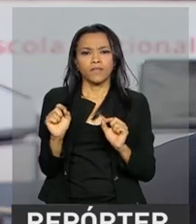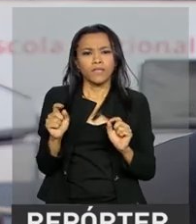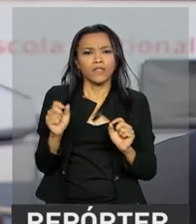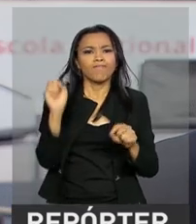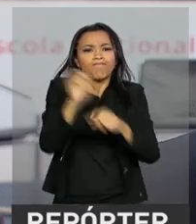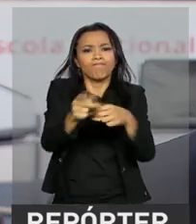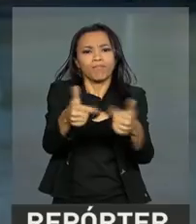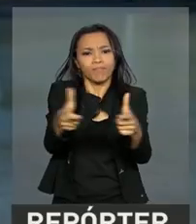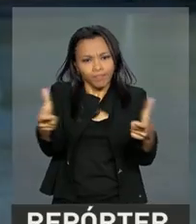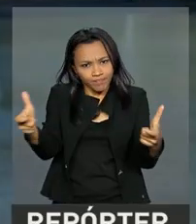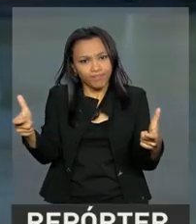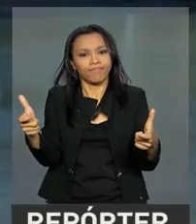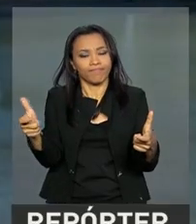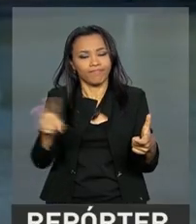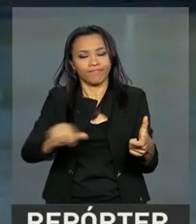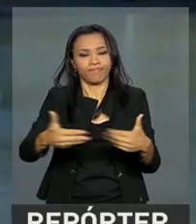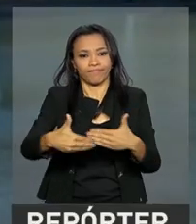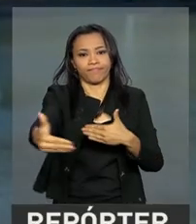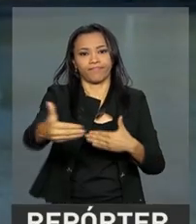de